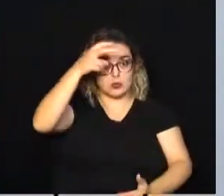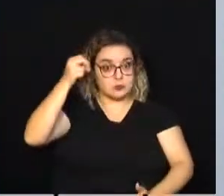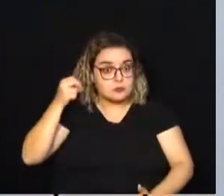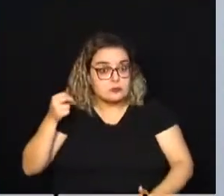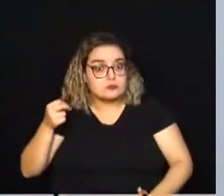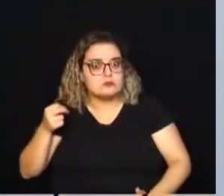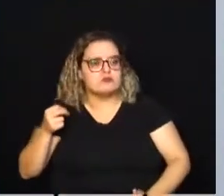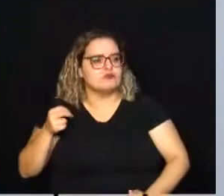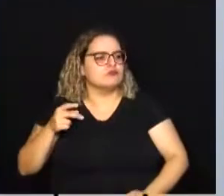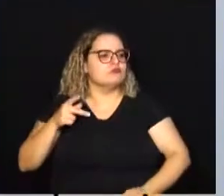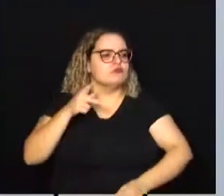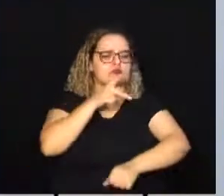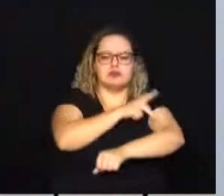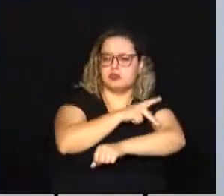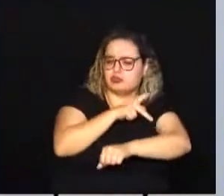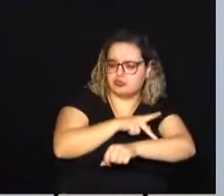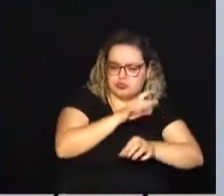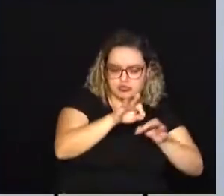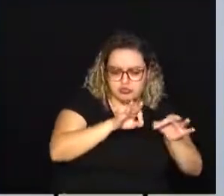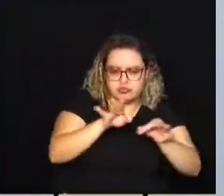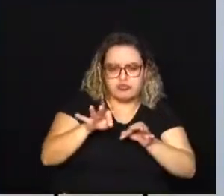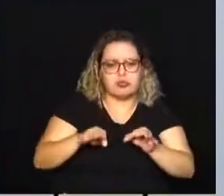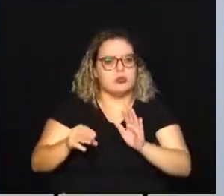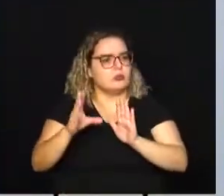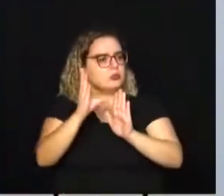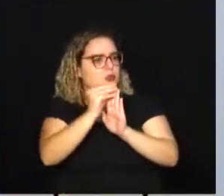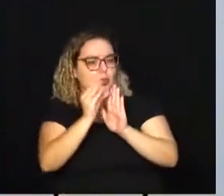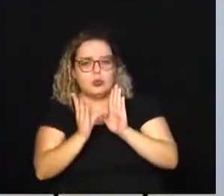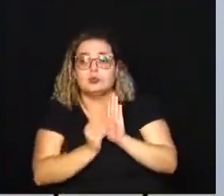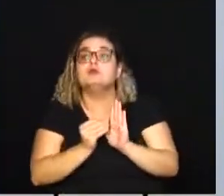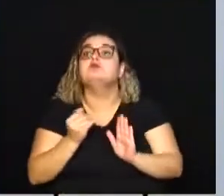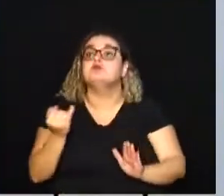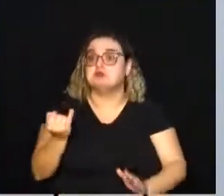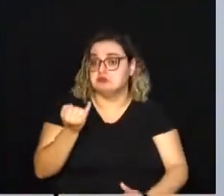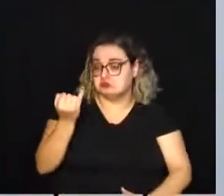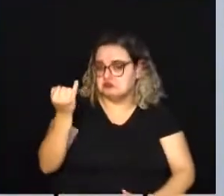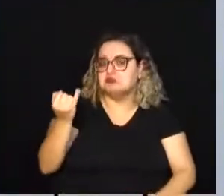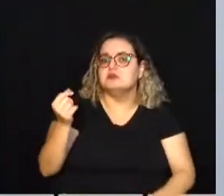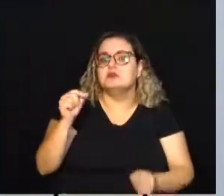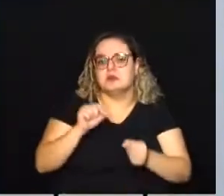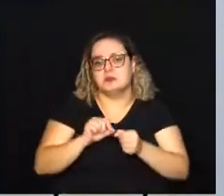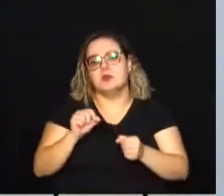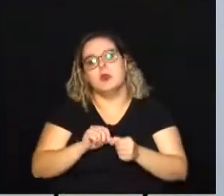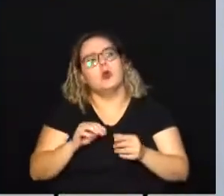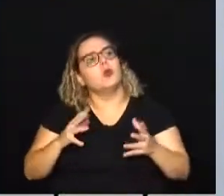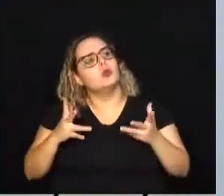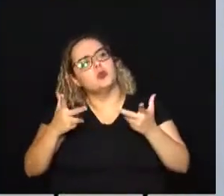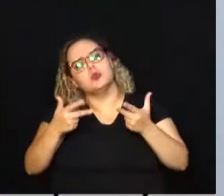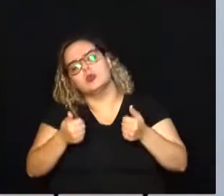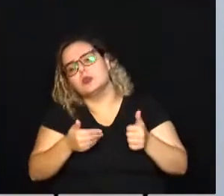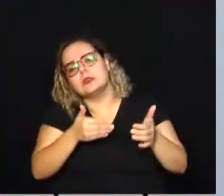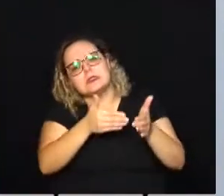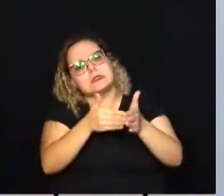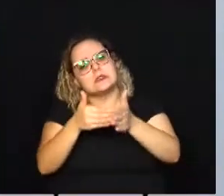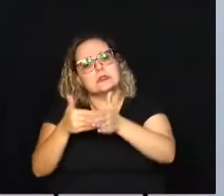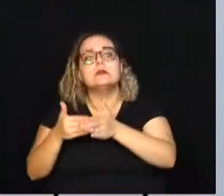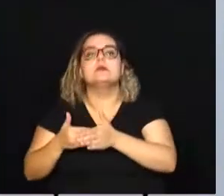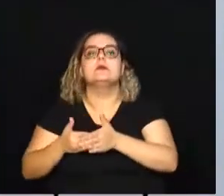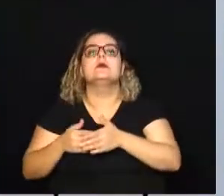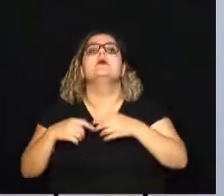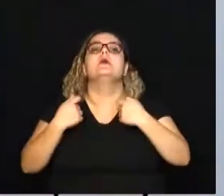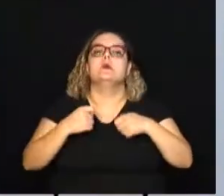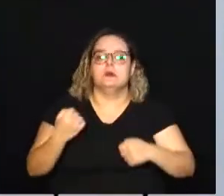escola, inovação, conteúdo interessante sendo feito mesmo com todas essas restrições. Então, a gente tem que também